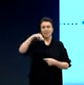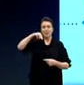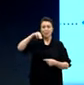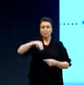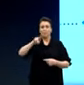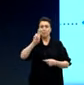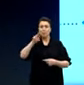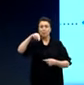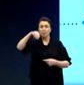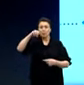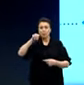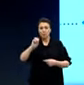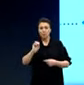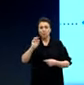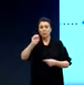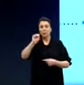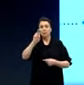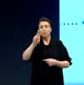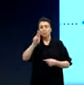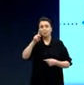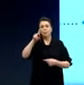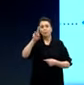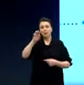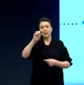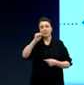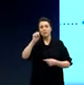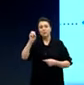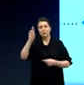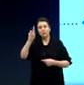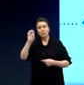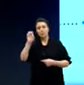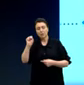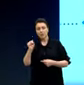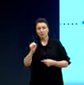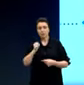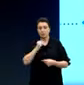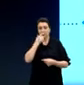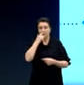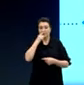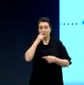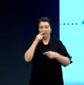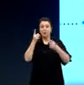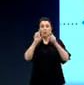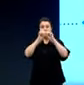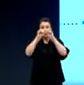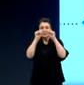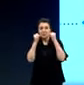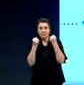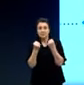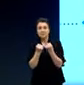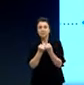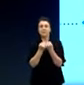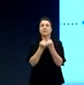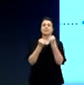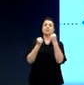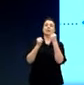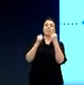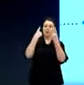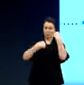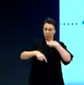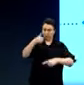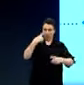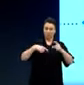esses imunossupressores? A atividade ou eficiência do sistema imunológico, imunitário, ela vai ser reduzida,